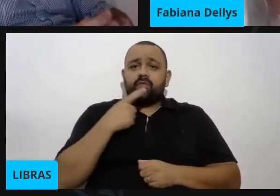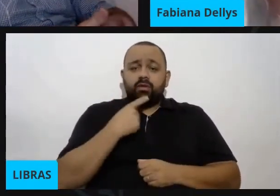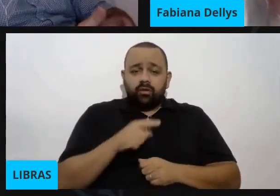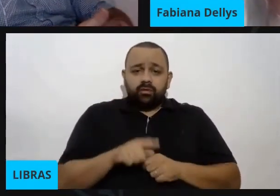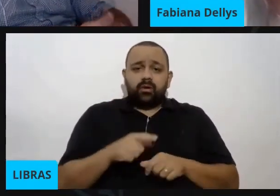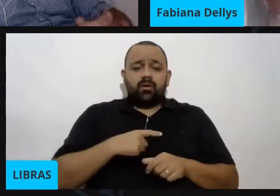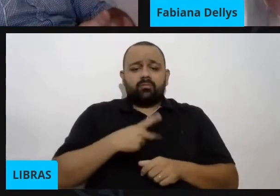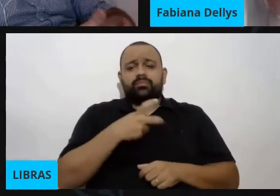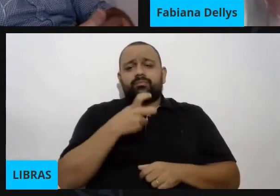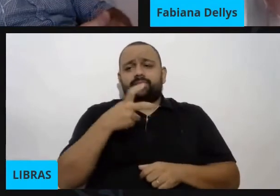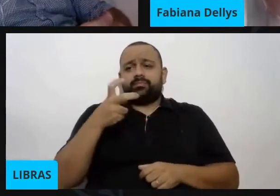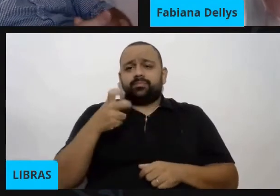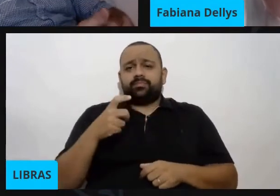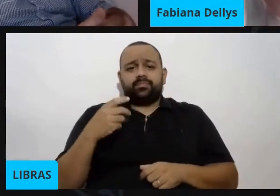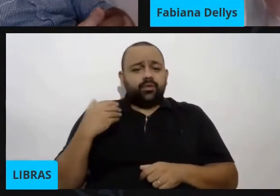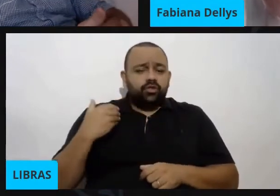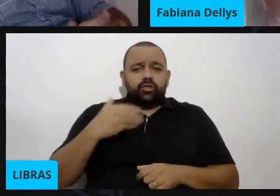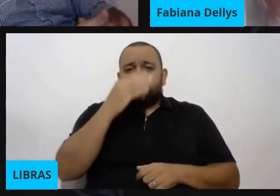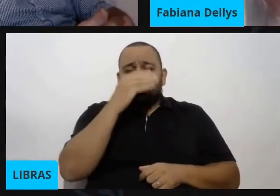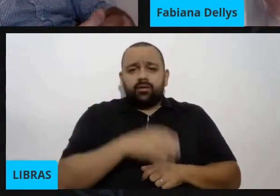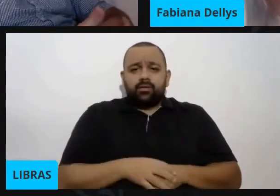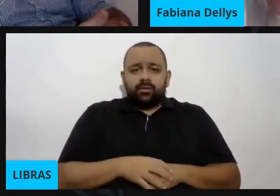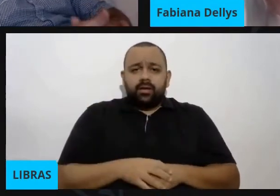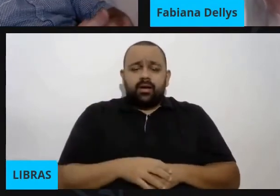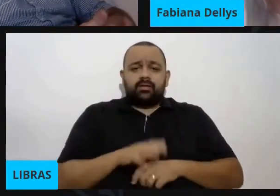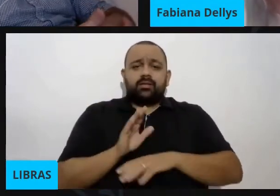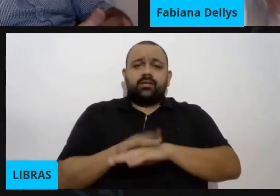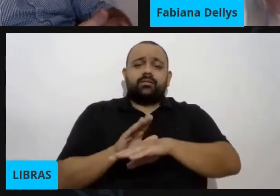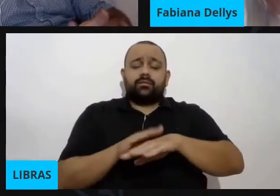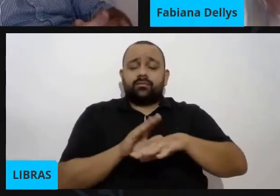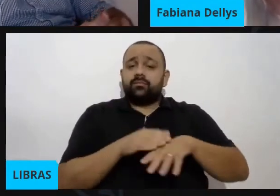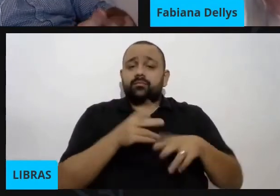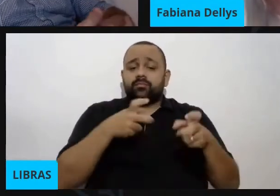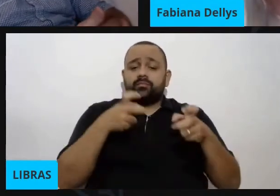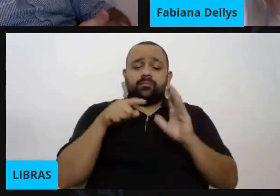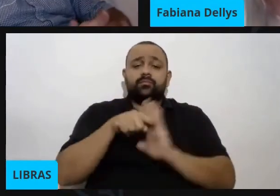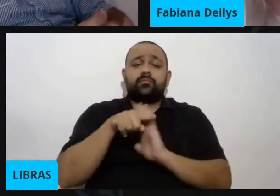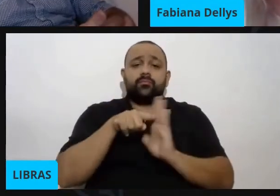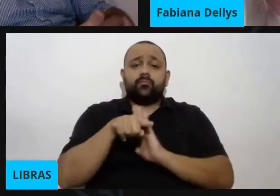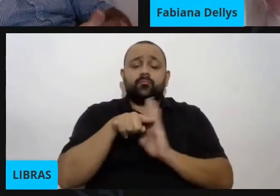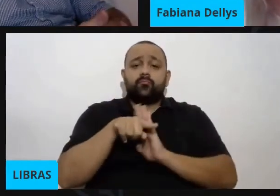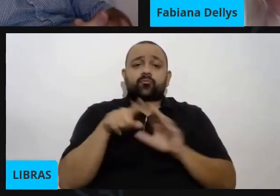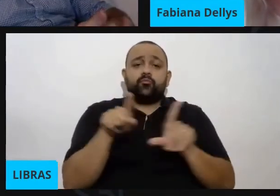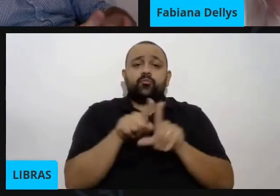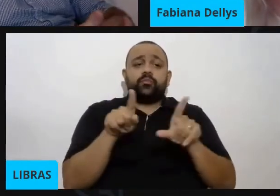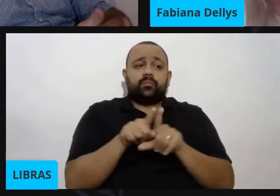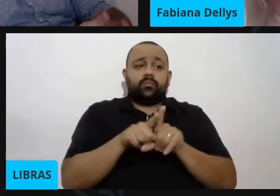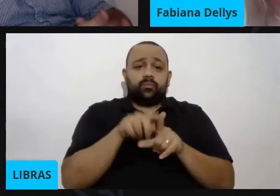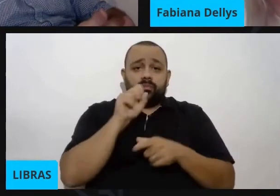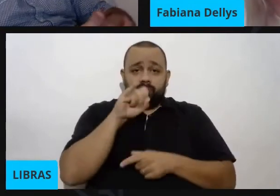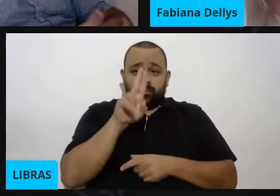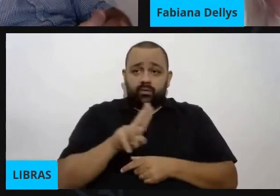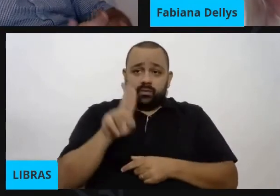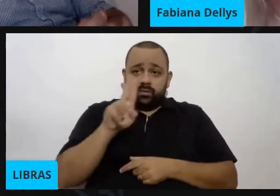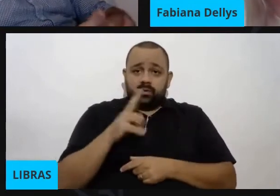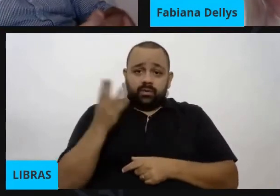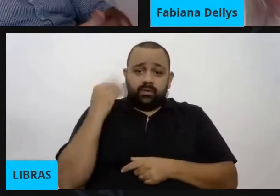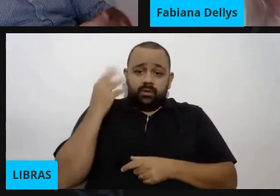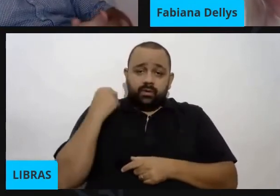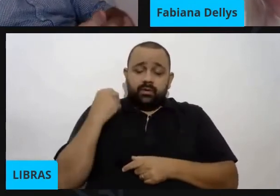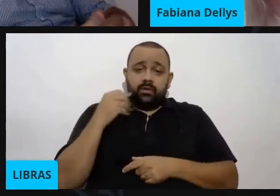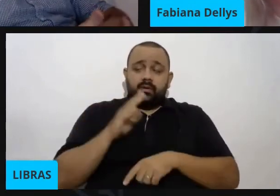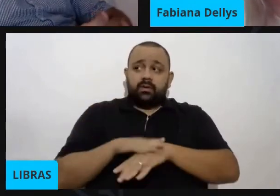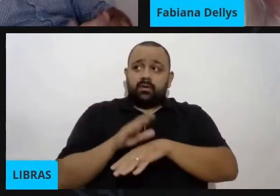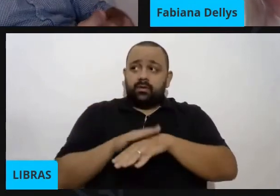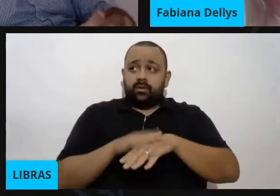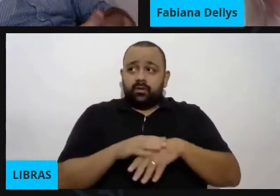isso direto. E a gente também começa a questionar métodos que antes eram utilizados, que na realidade hoje